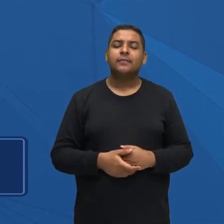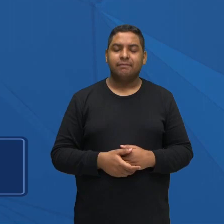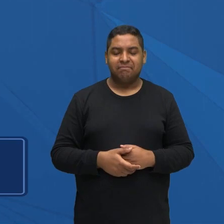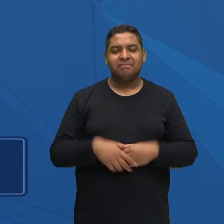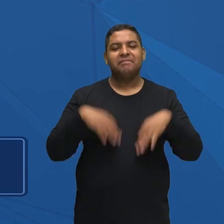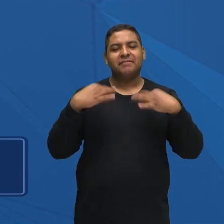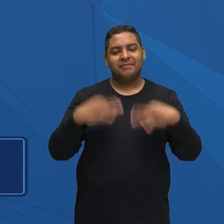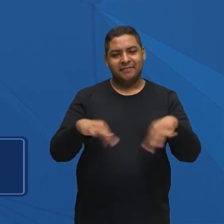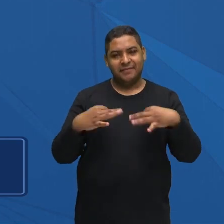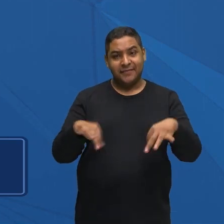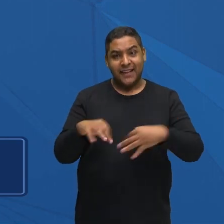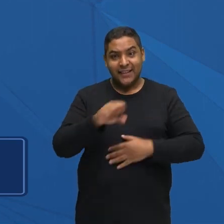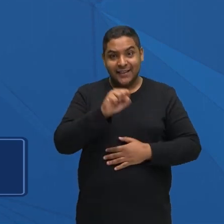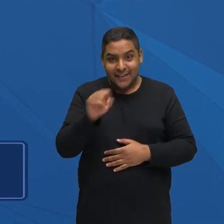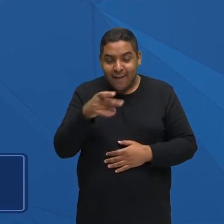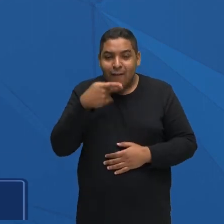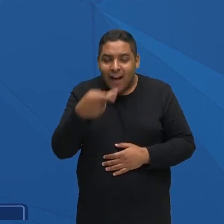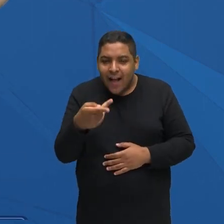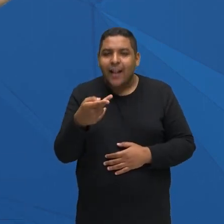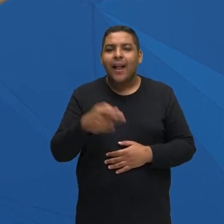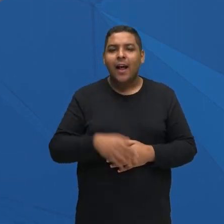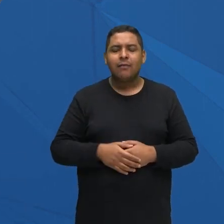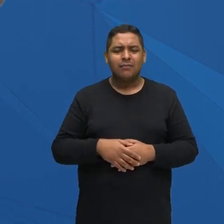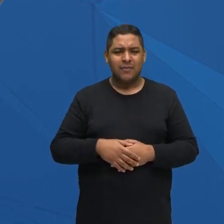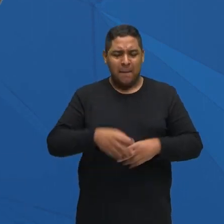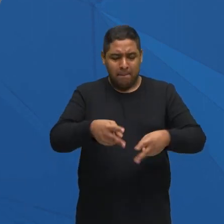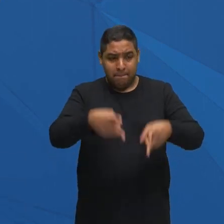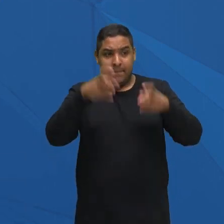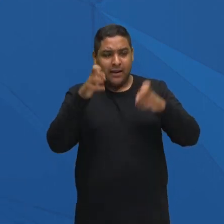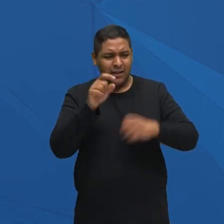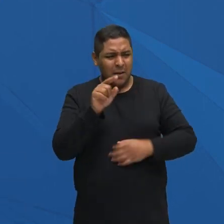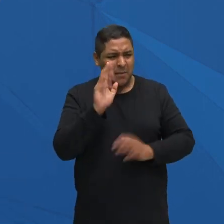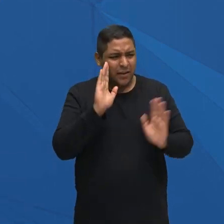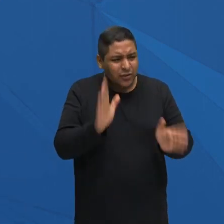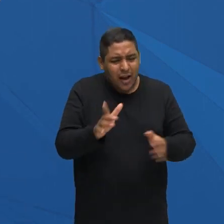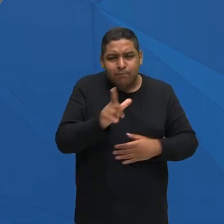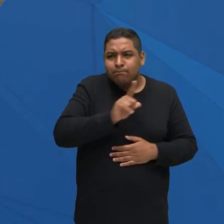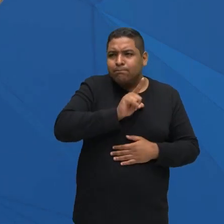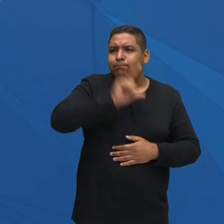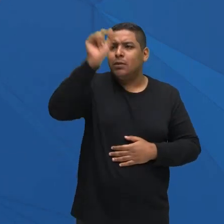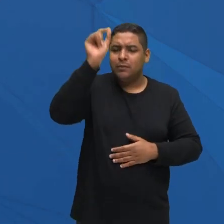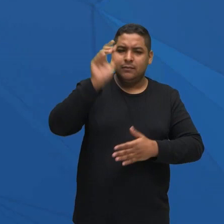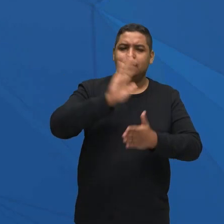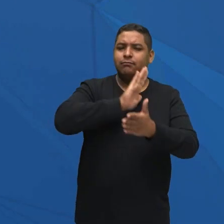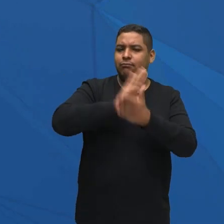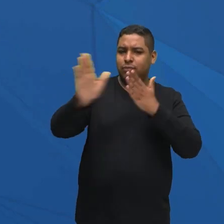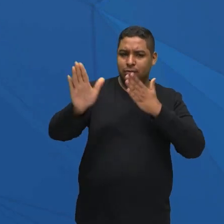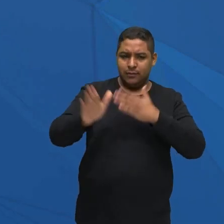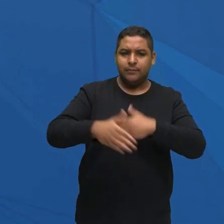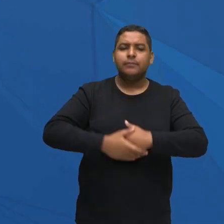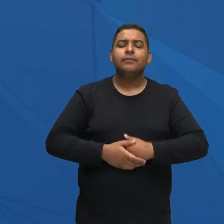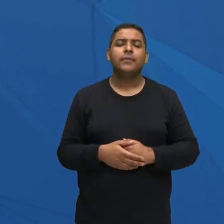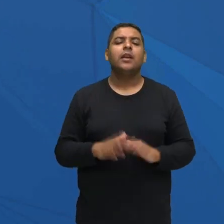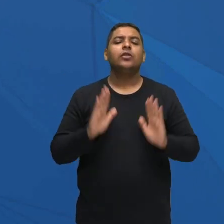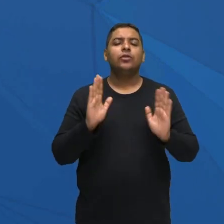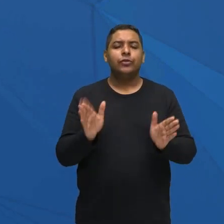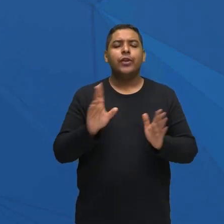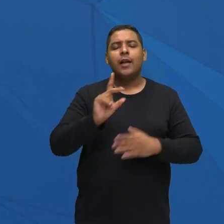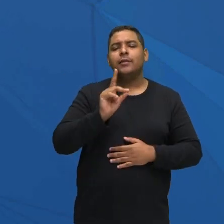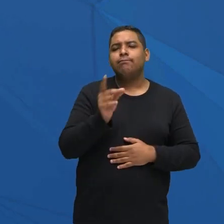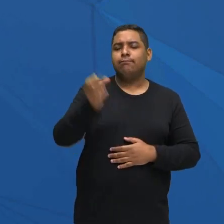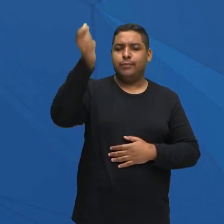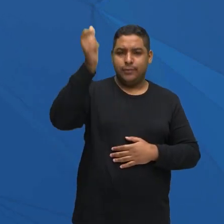gente. Quando a gente fala, né, que olhei e ele já tinha pegado o beco, eu quis dizer que a pessoa já